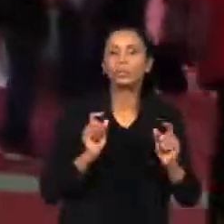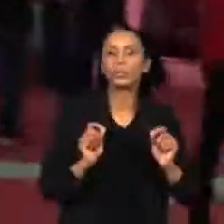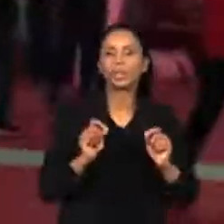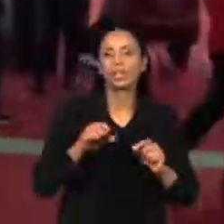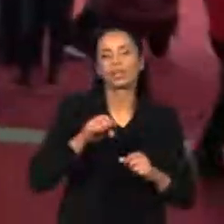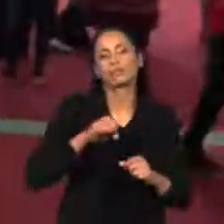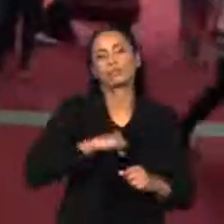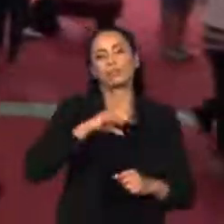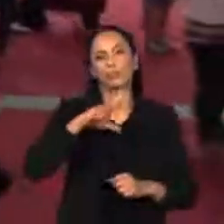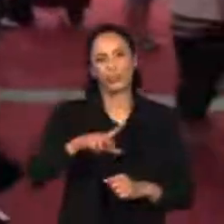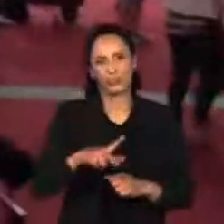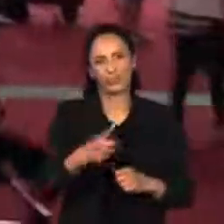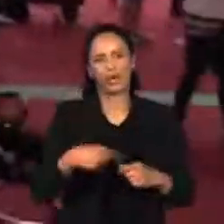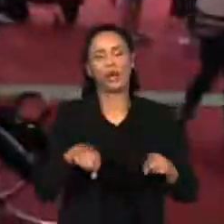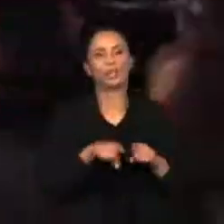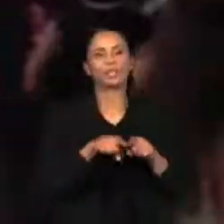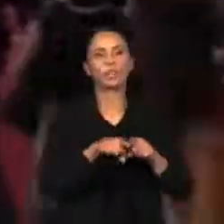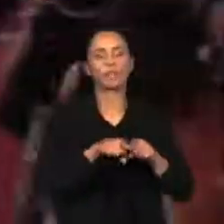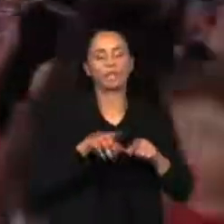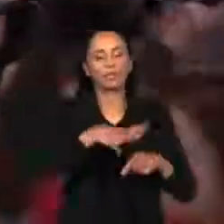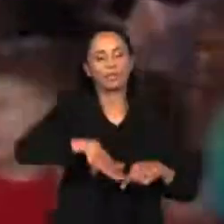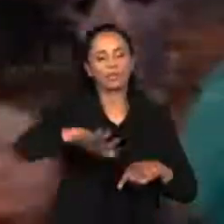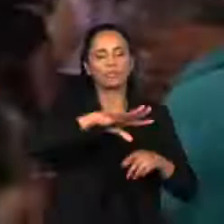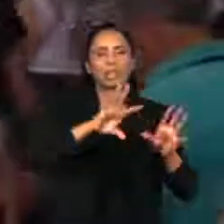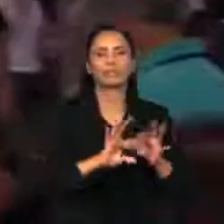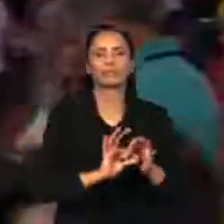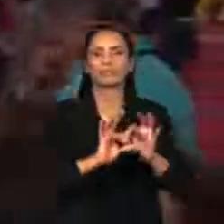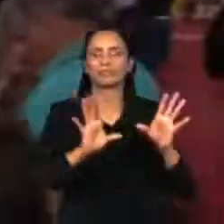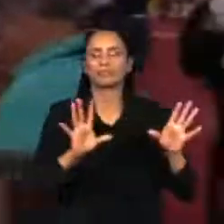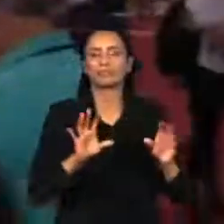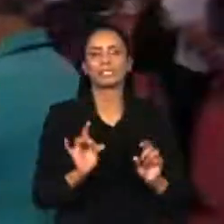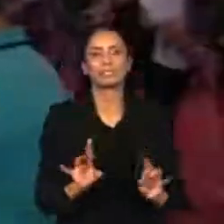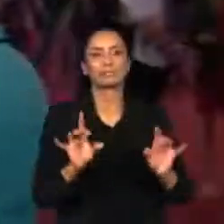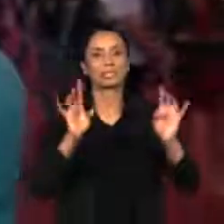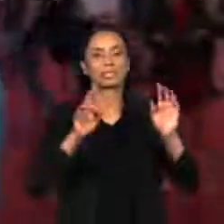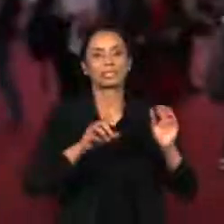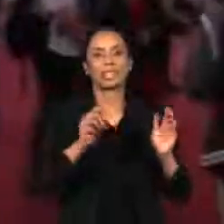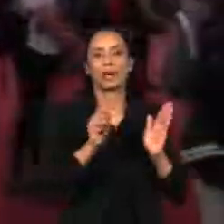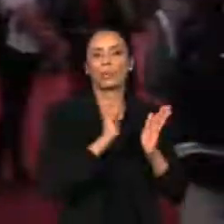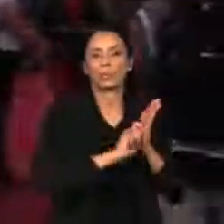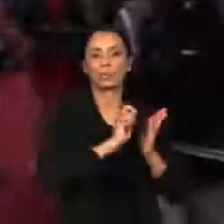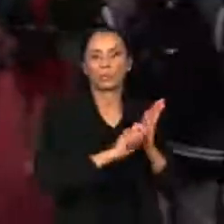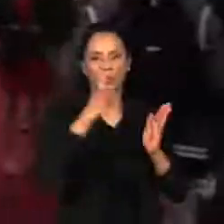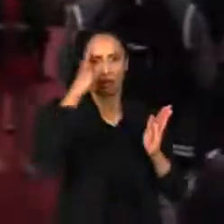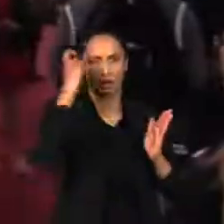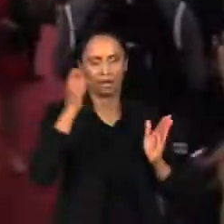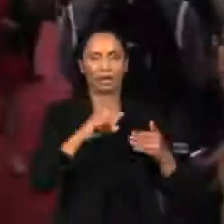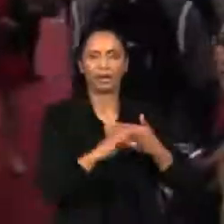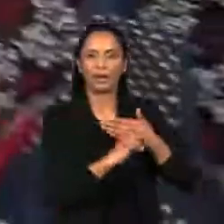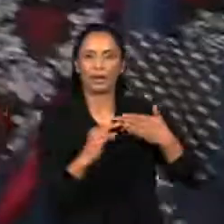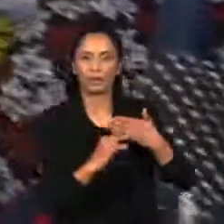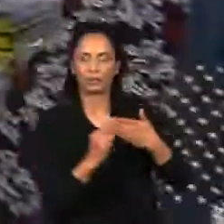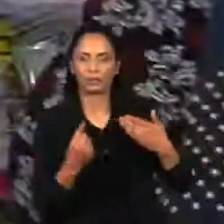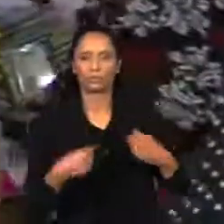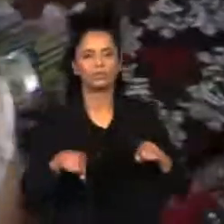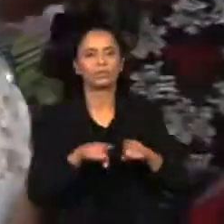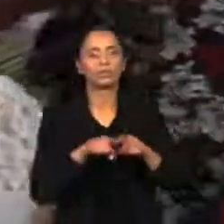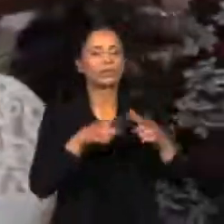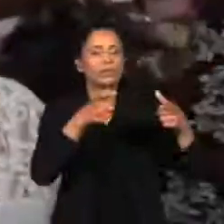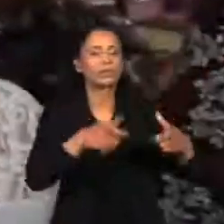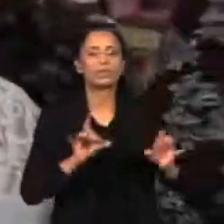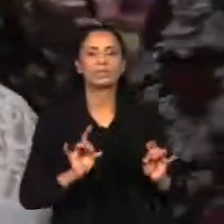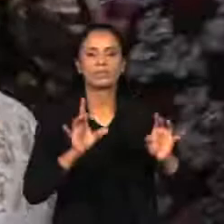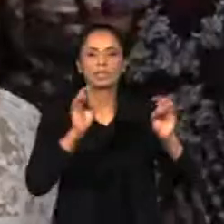especialmente dedicado aos autores lusitanos além da venda de livros haverá também espaço cultural com eventos para